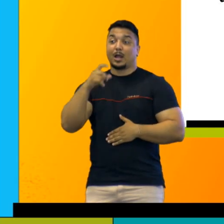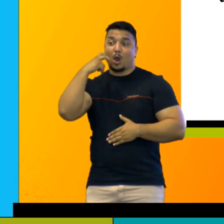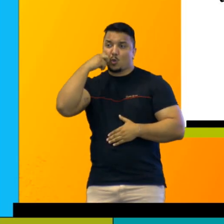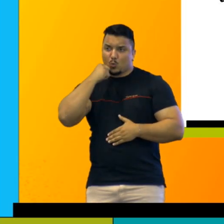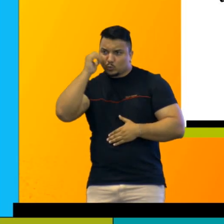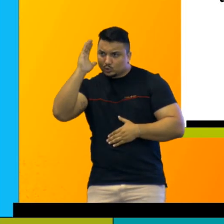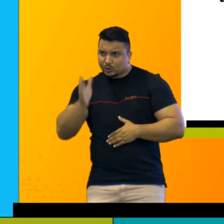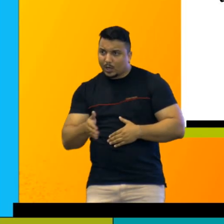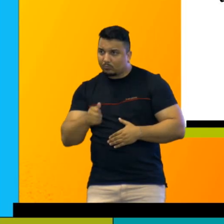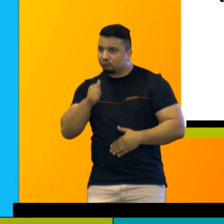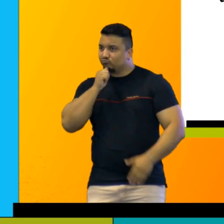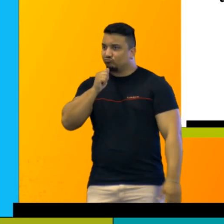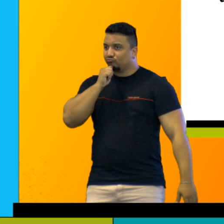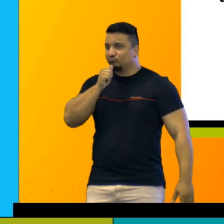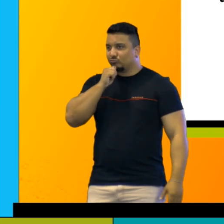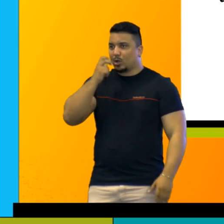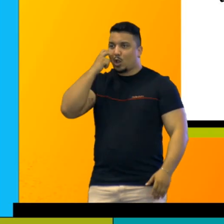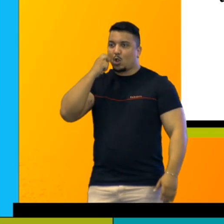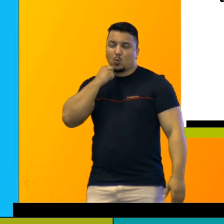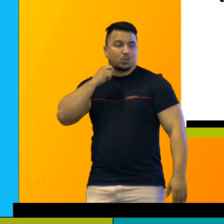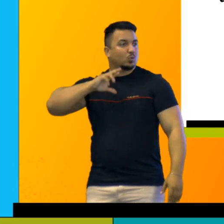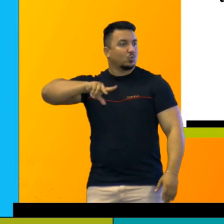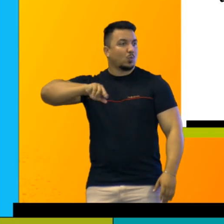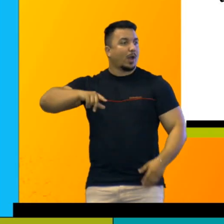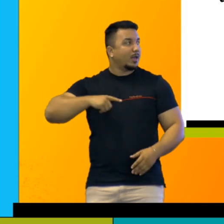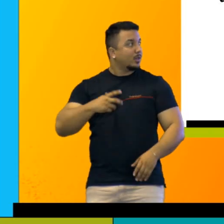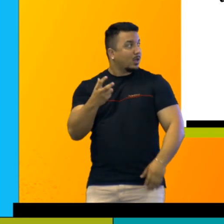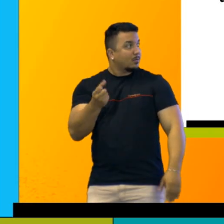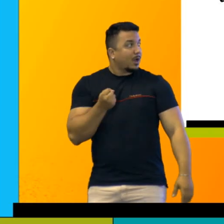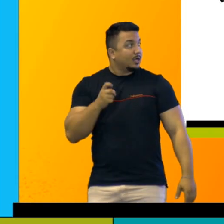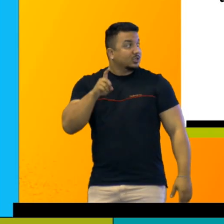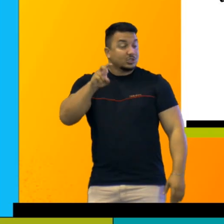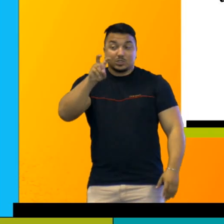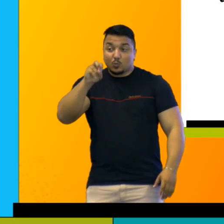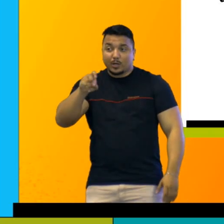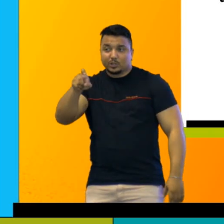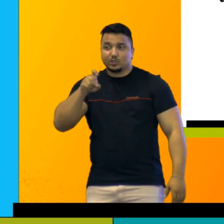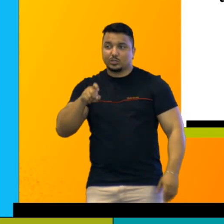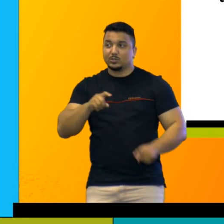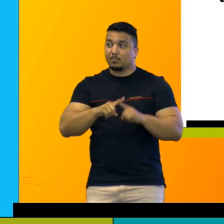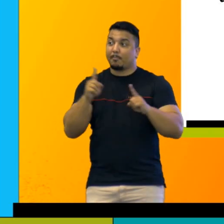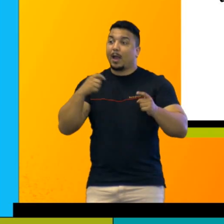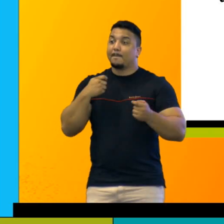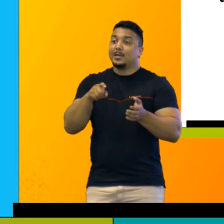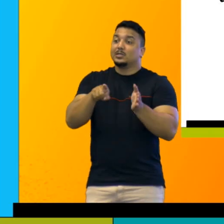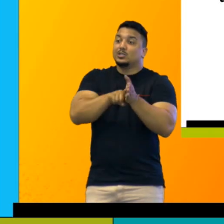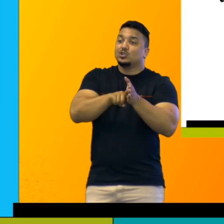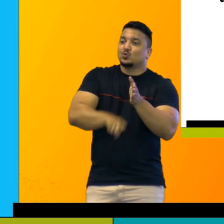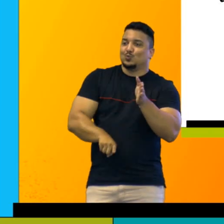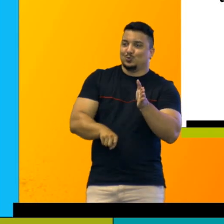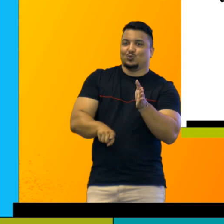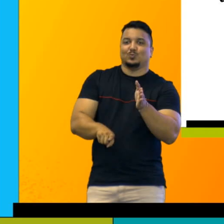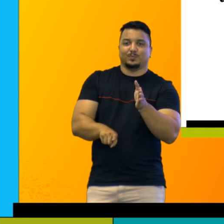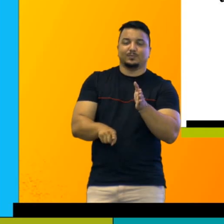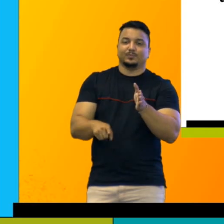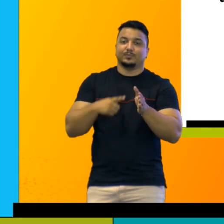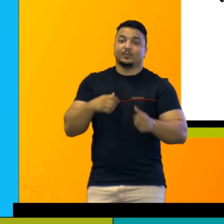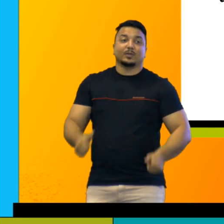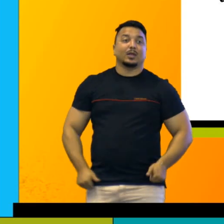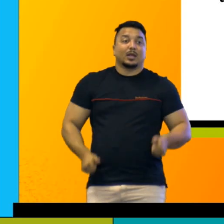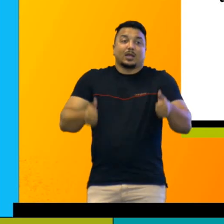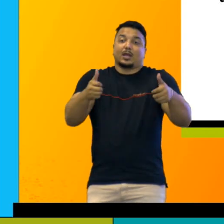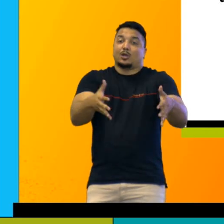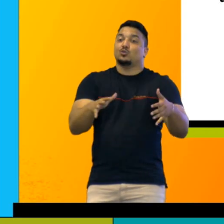já, pessoal? Não, ele arrecada 50x, mas tem que descontar o custo dele. Qual foi o